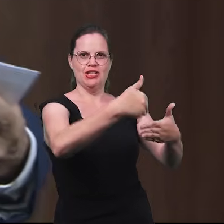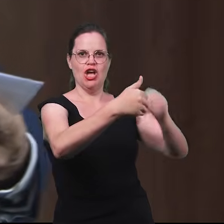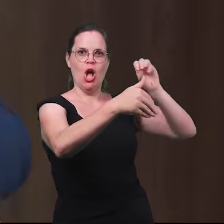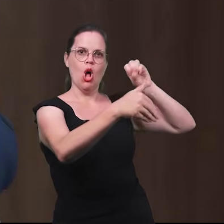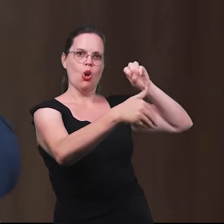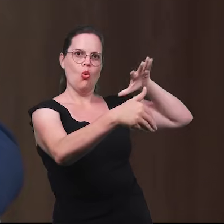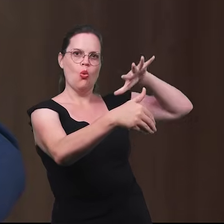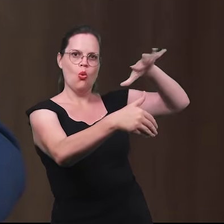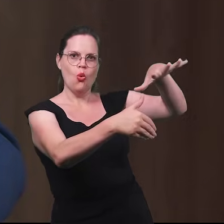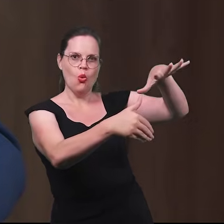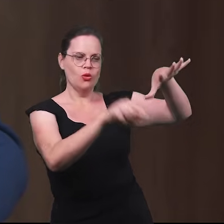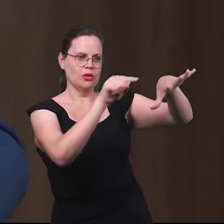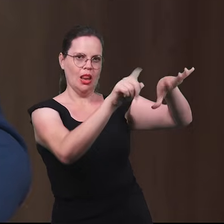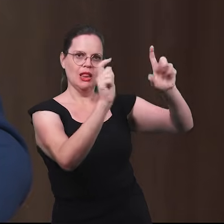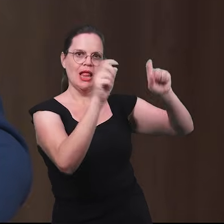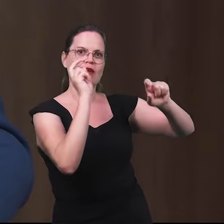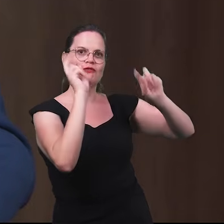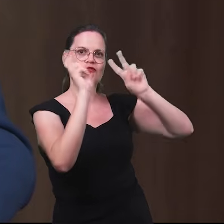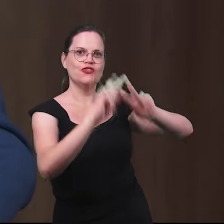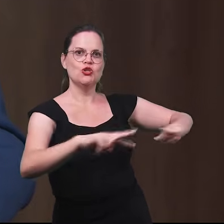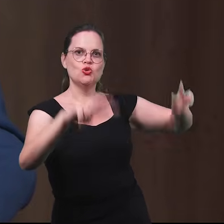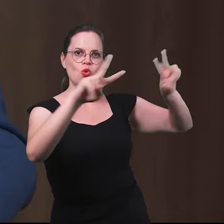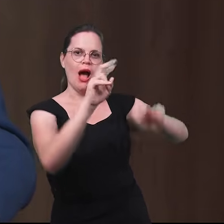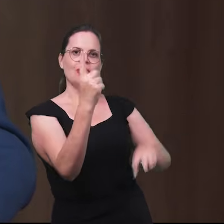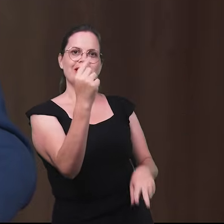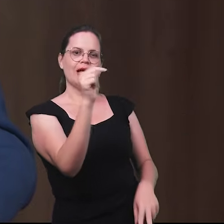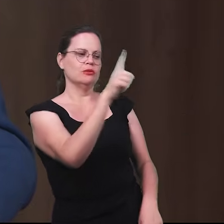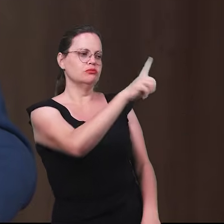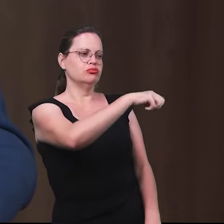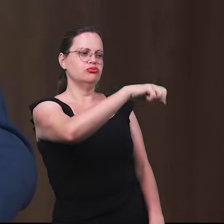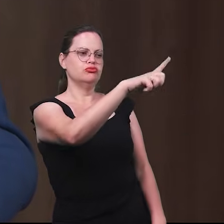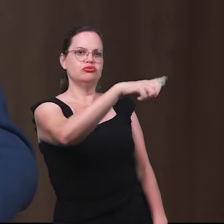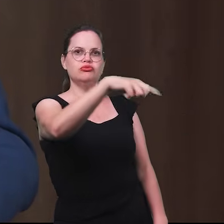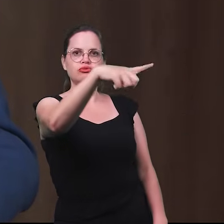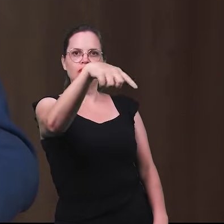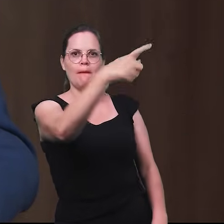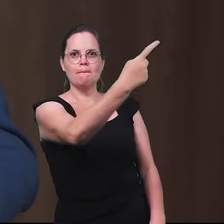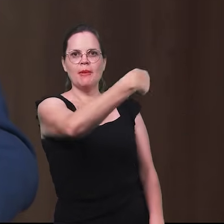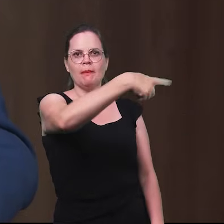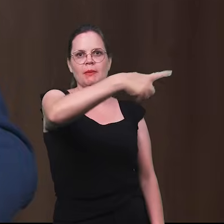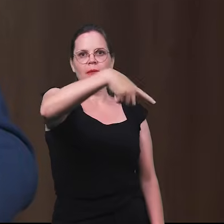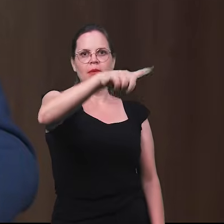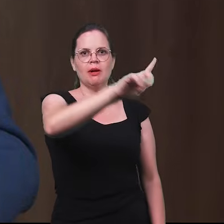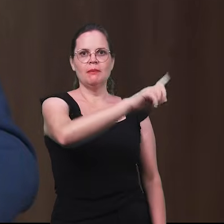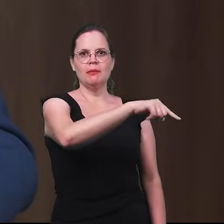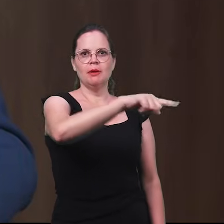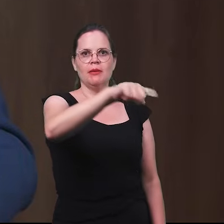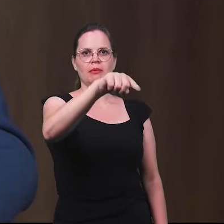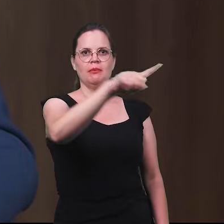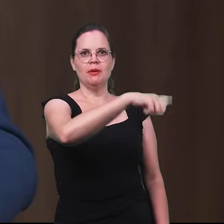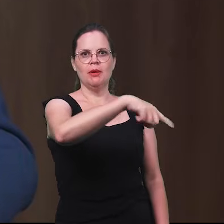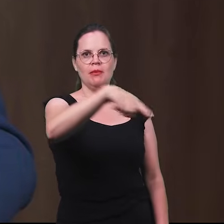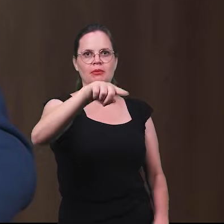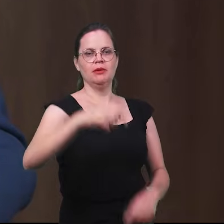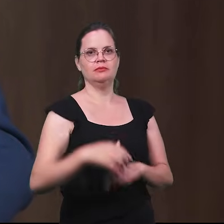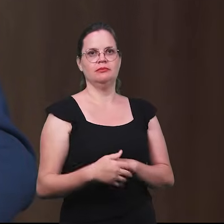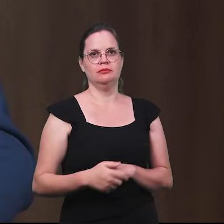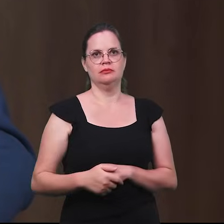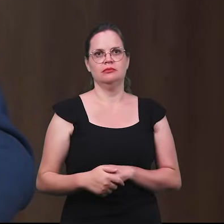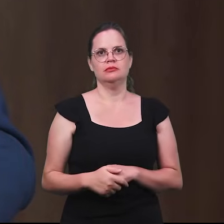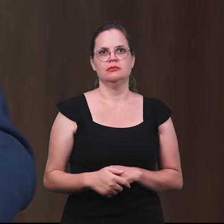claro aqui para os irmãos que estão acompanhando, né? Então, apareceu na estucada da parede, na parede que era revestida,